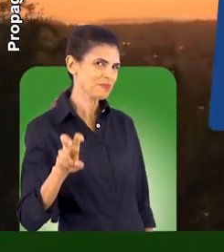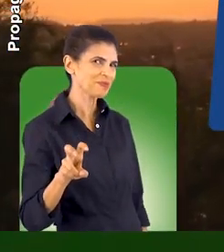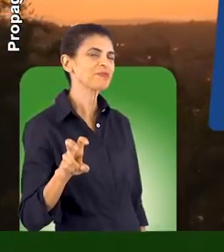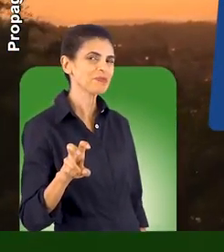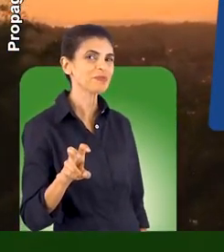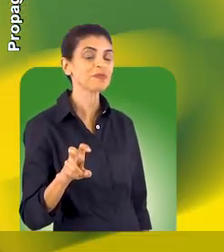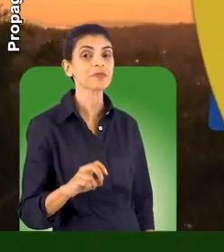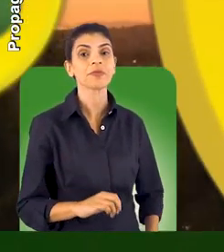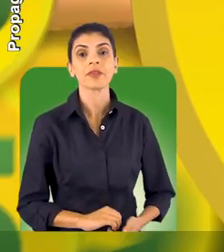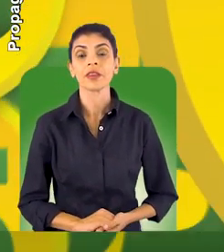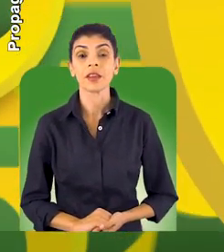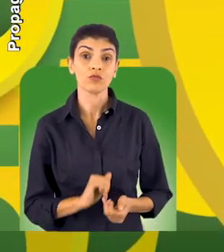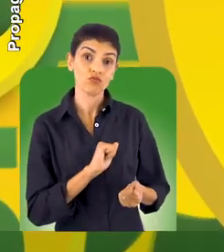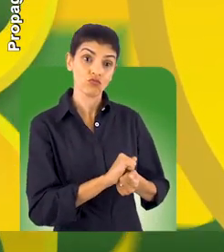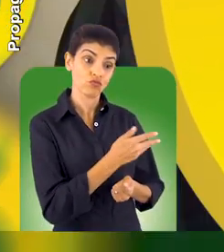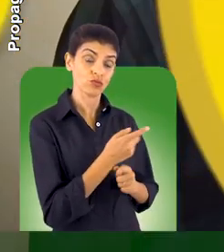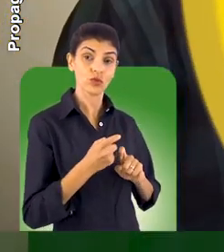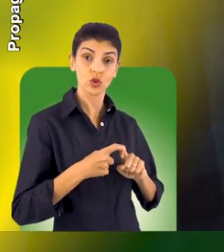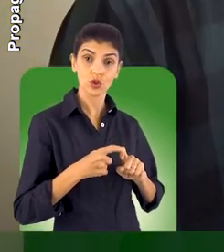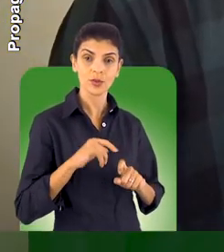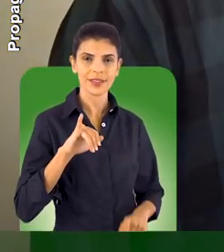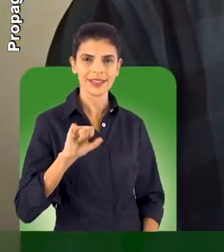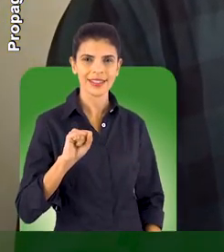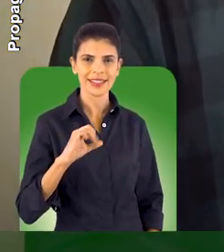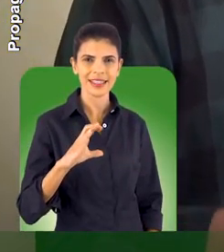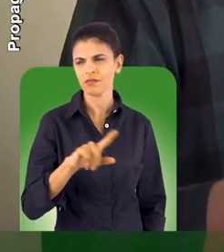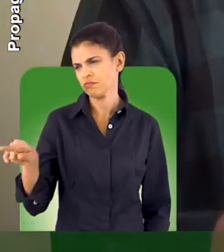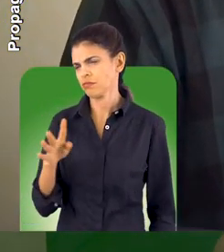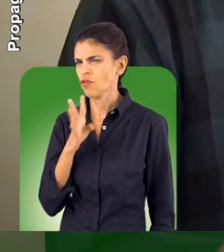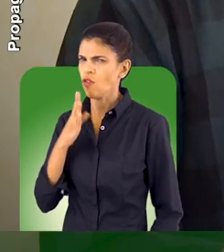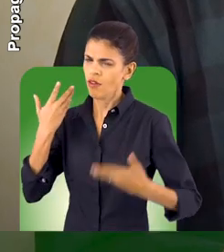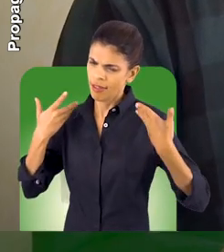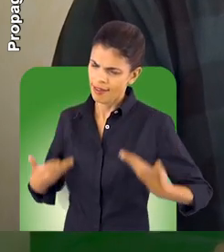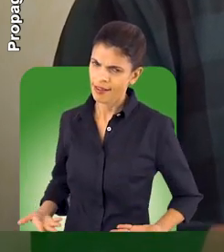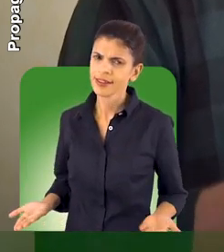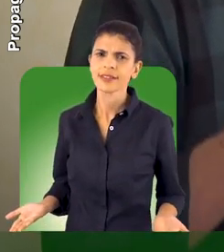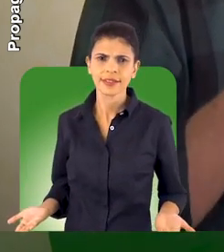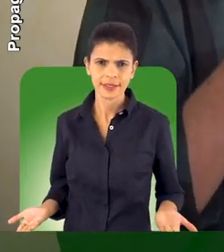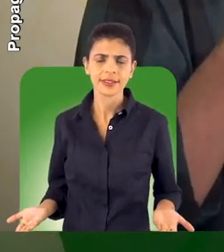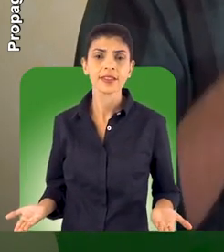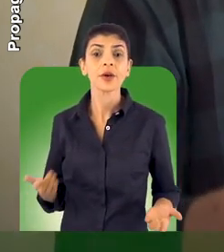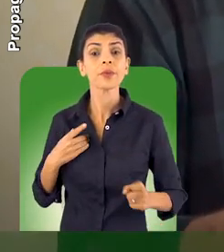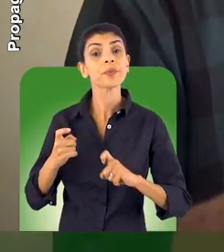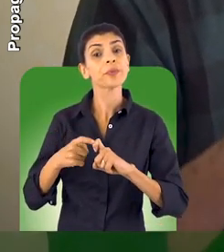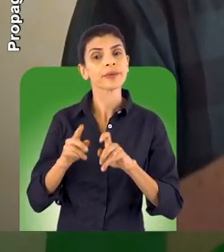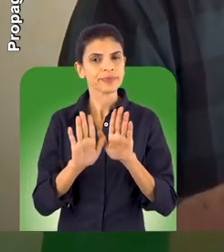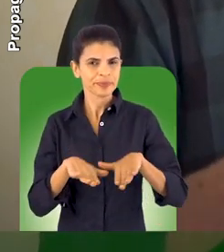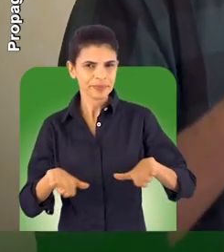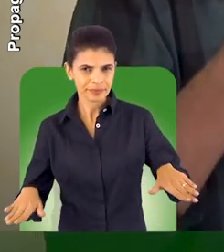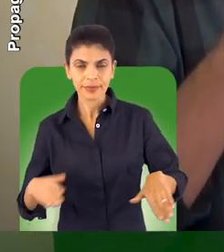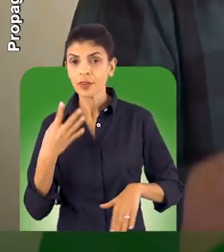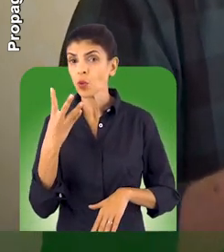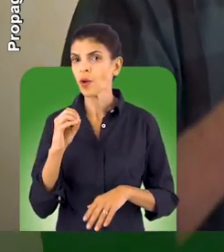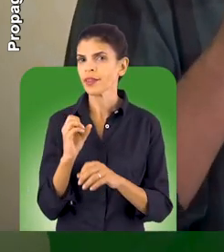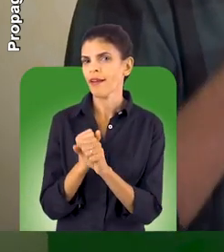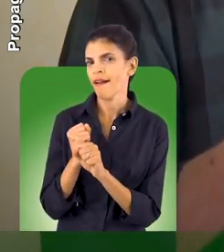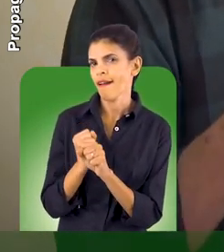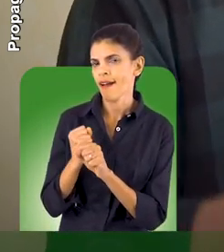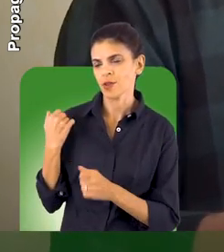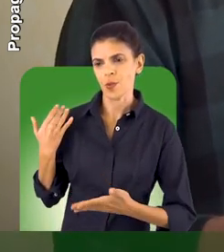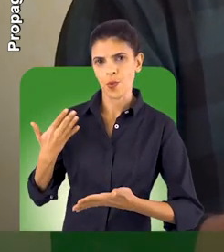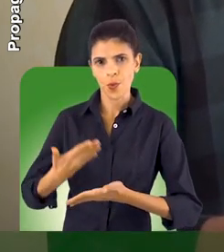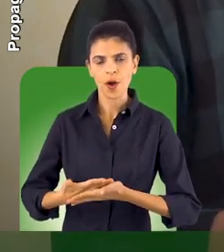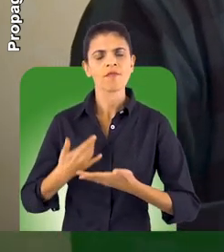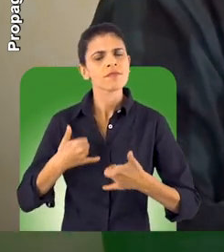55 para prefeito. São dois paisagens deles. Vocês me conhecem. Sou um pediatra, sou médico há